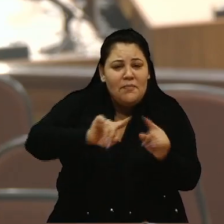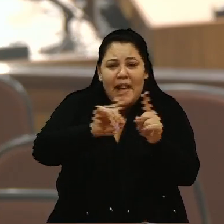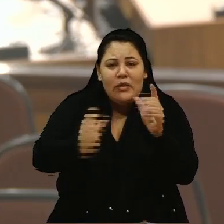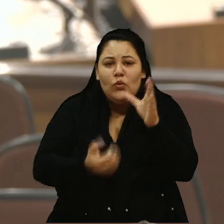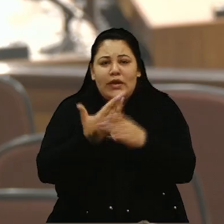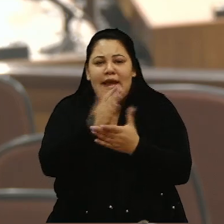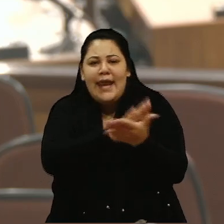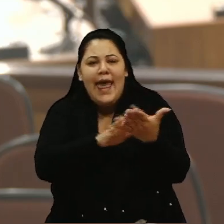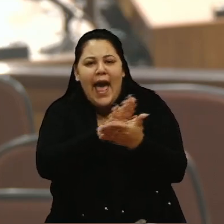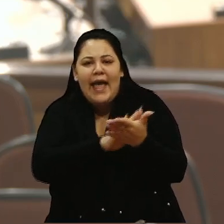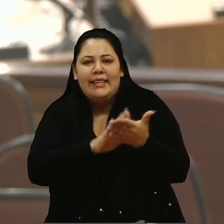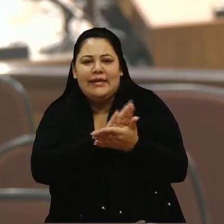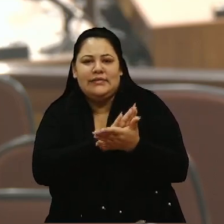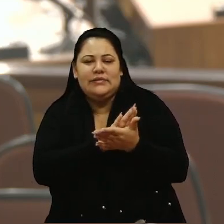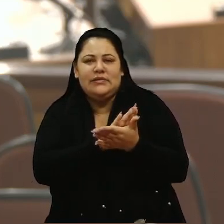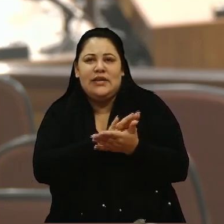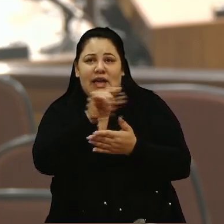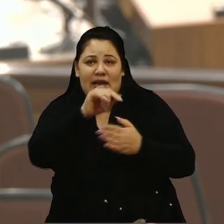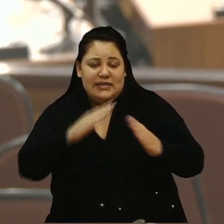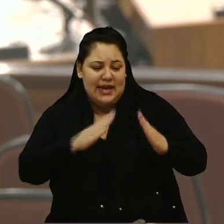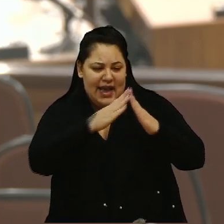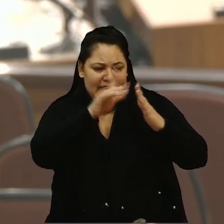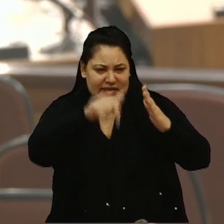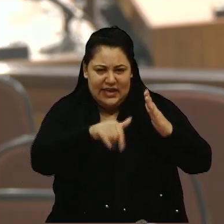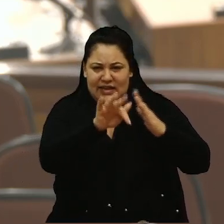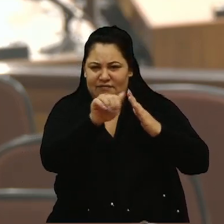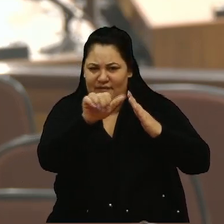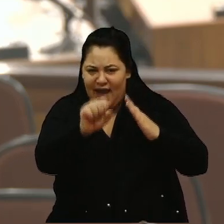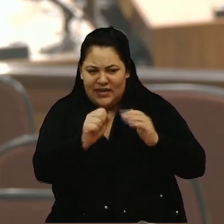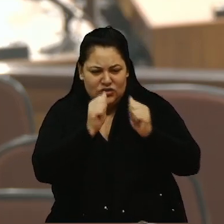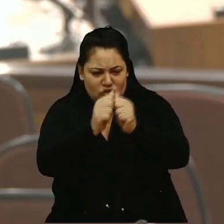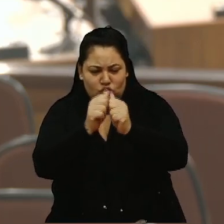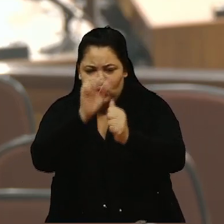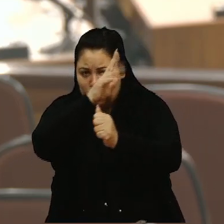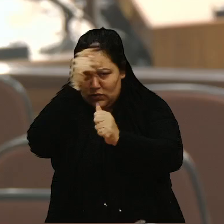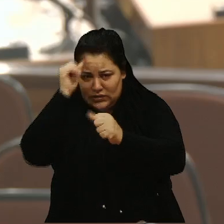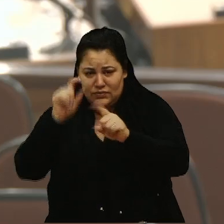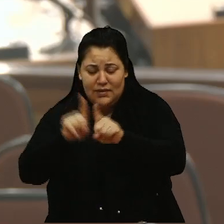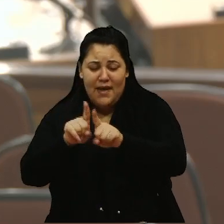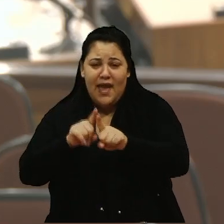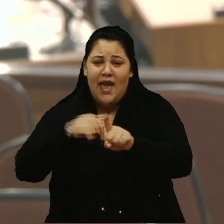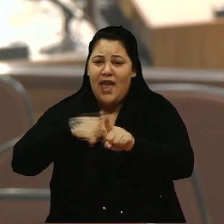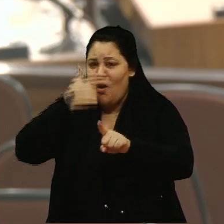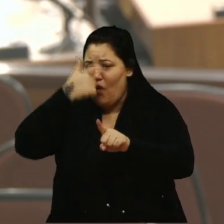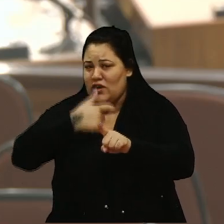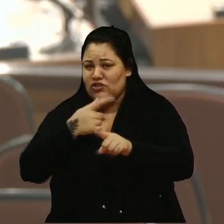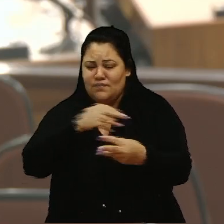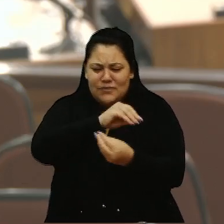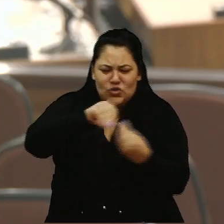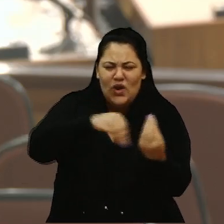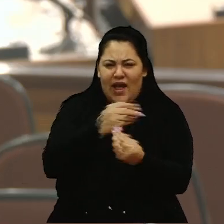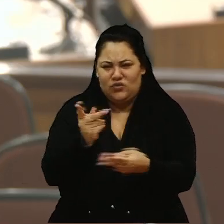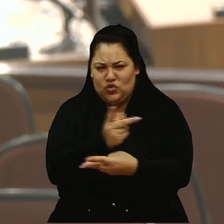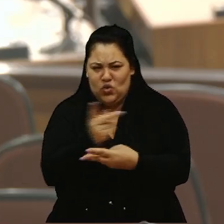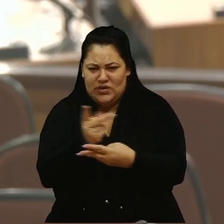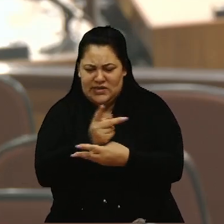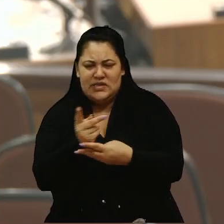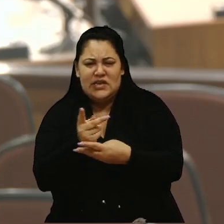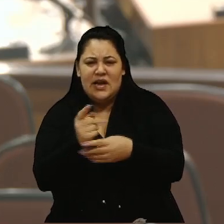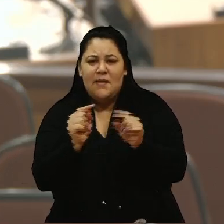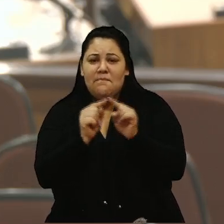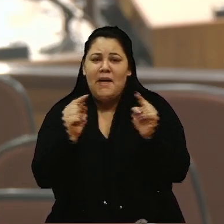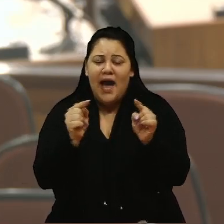esta casa, né, que é da fundação, junto com o município, vai ser uma coisa meio híbrida, ela vai começar